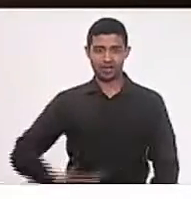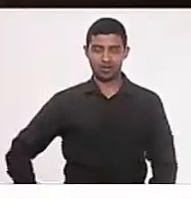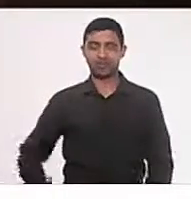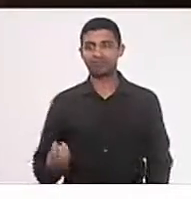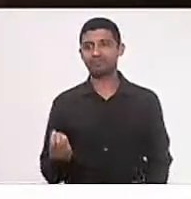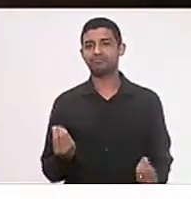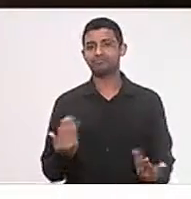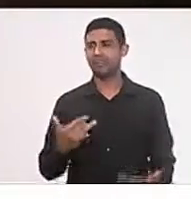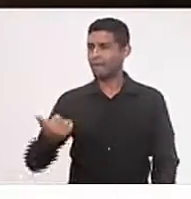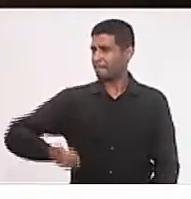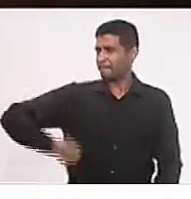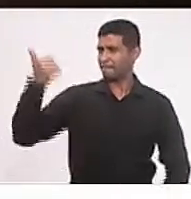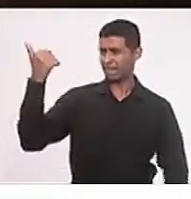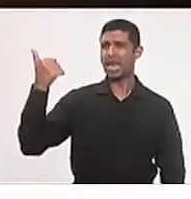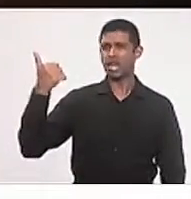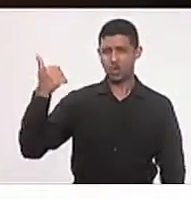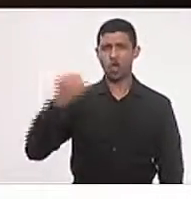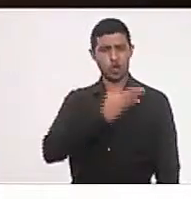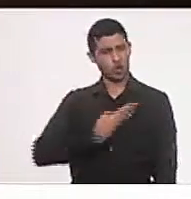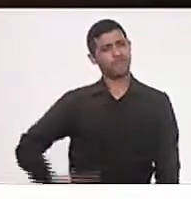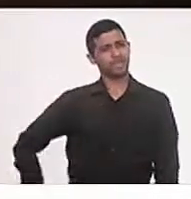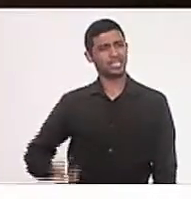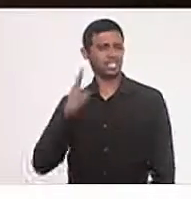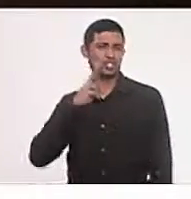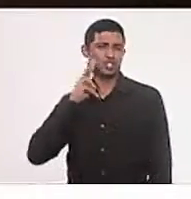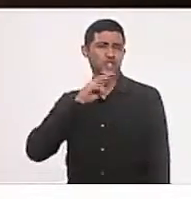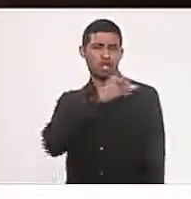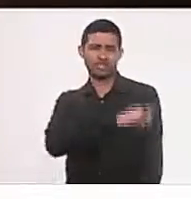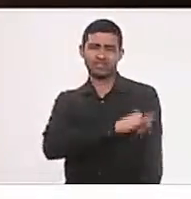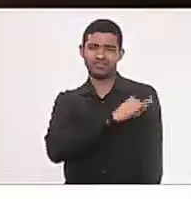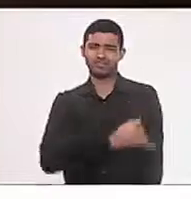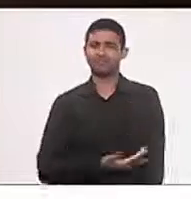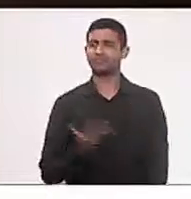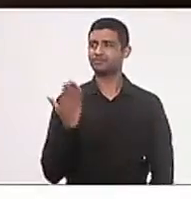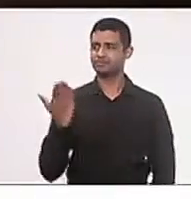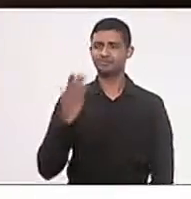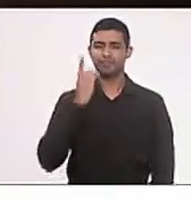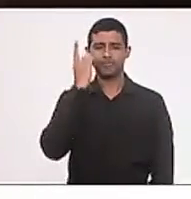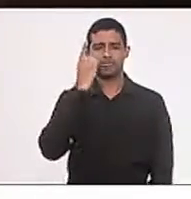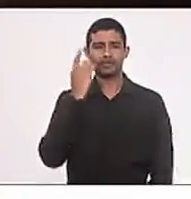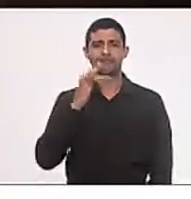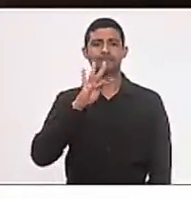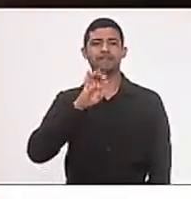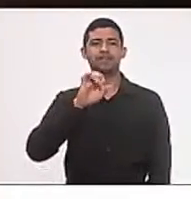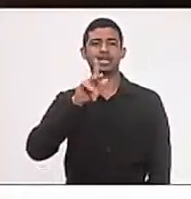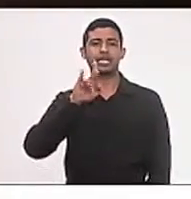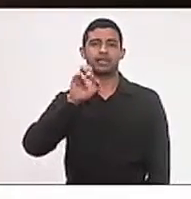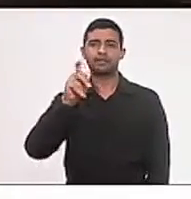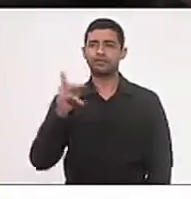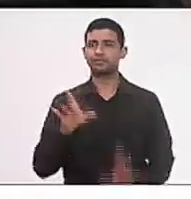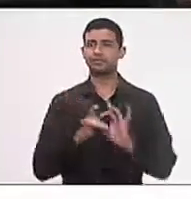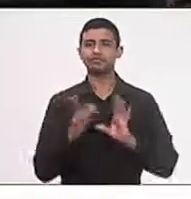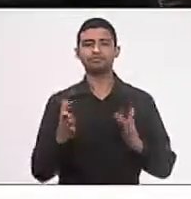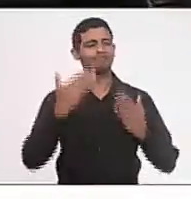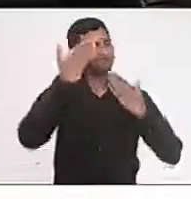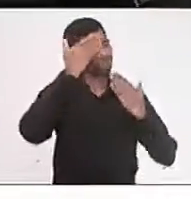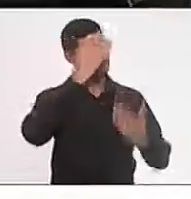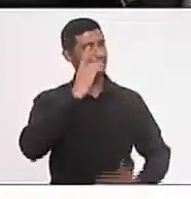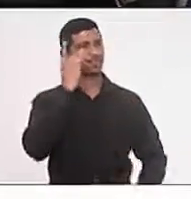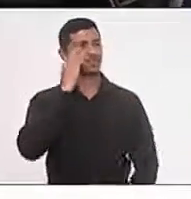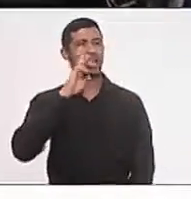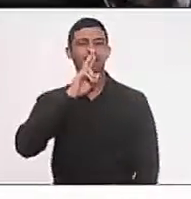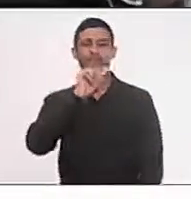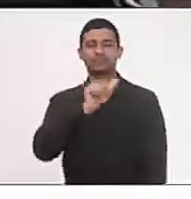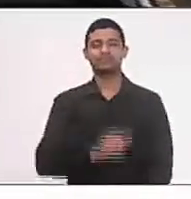considero a melhor política de segurança pública da história do Estado do Rio de Janeiro. Deputado Felipe Poubel. Obrigado, deputado